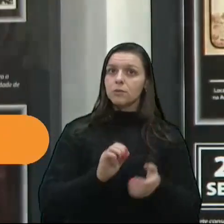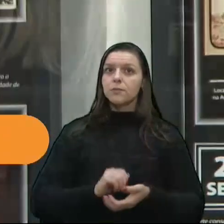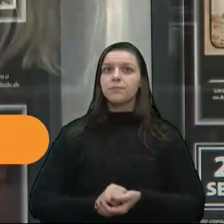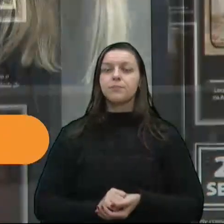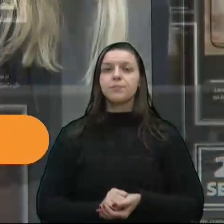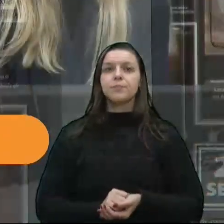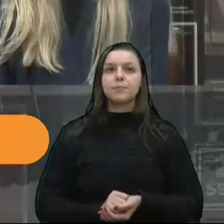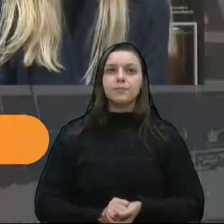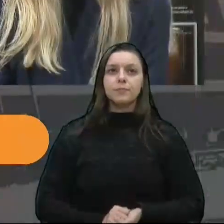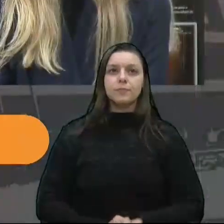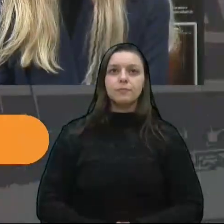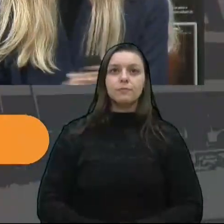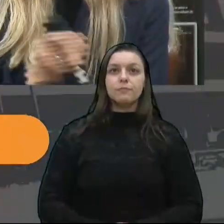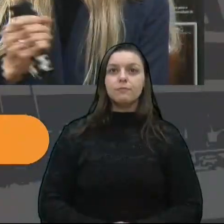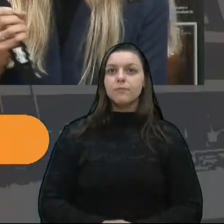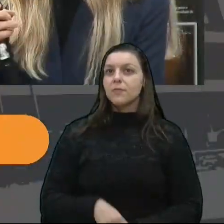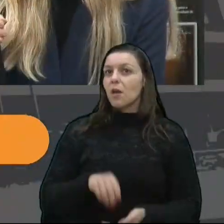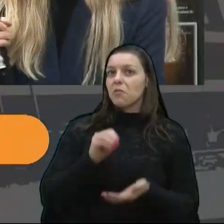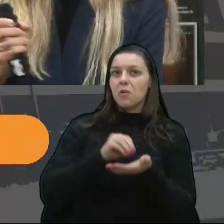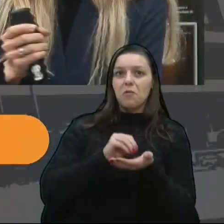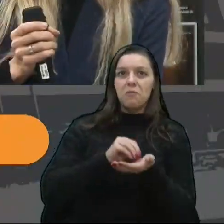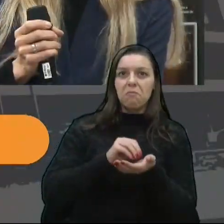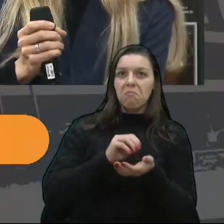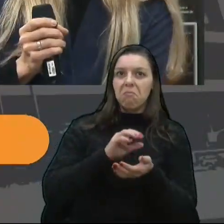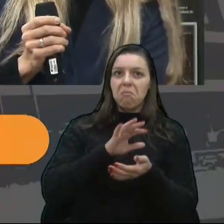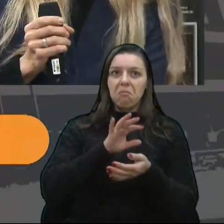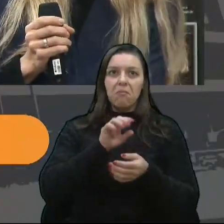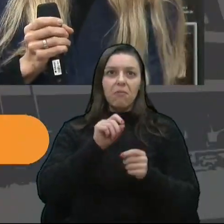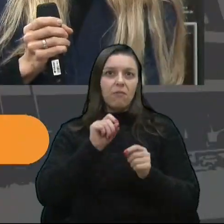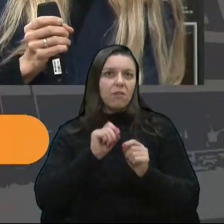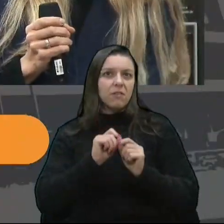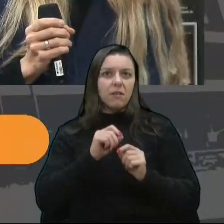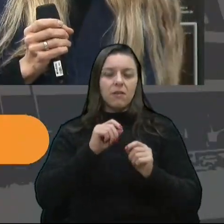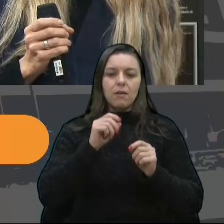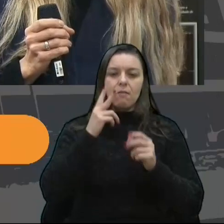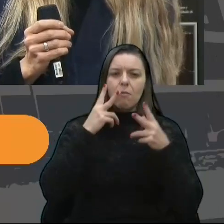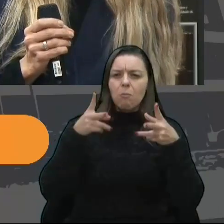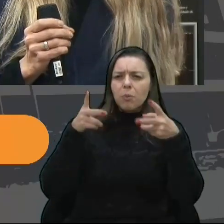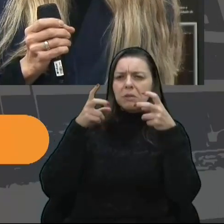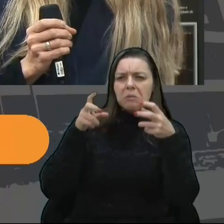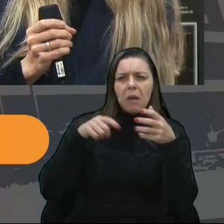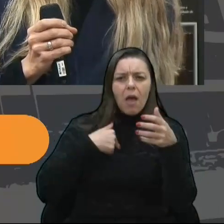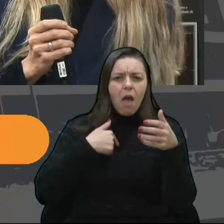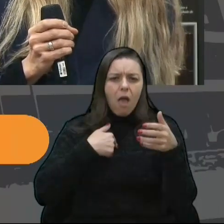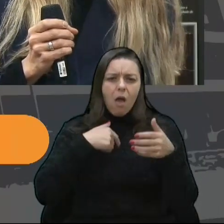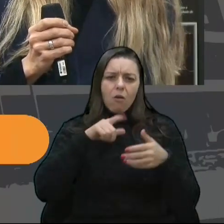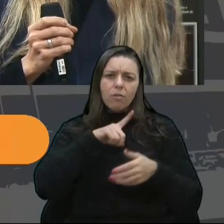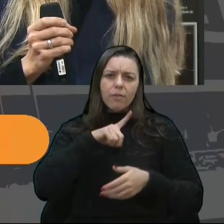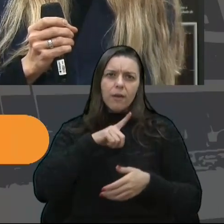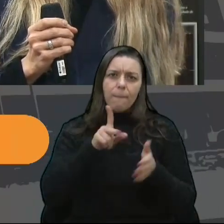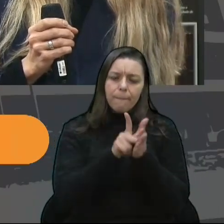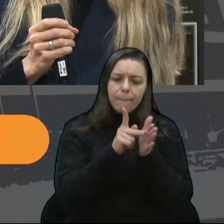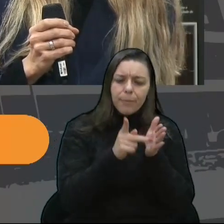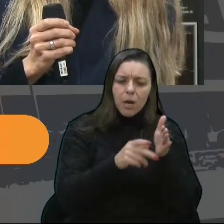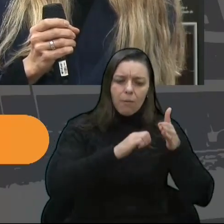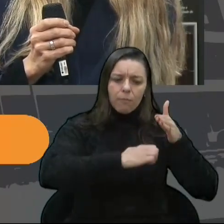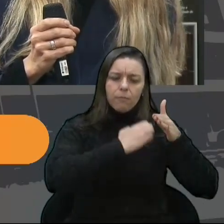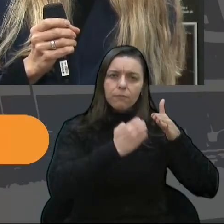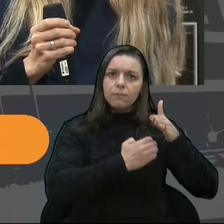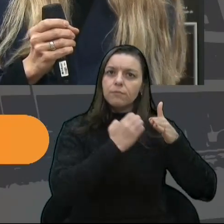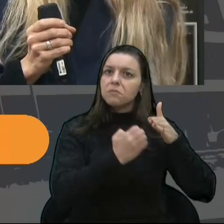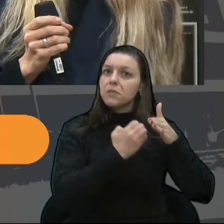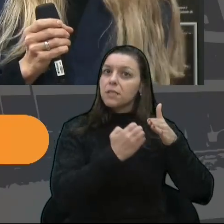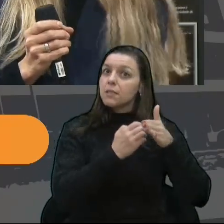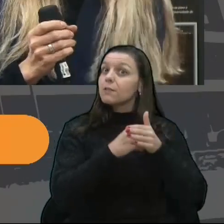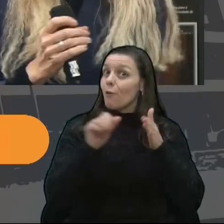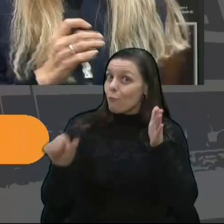Vânia? Algo que eles não faziam até então para os seus negócios, não se viam como empreendedores, e aí eles também se viram diferente. Foi positivo,